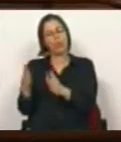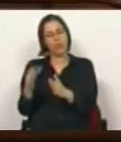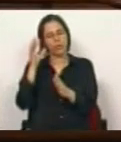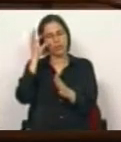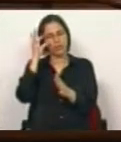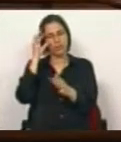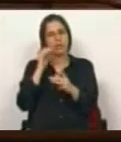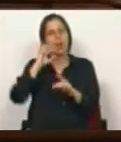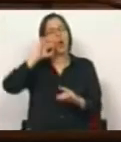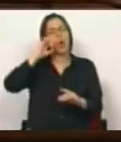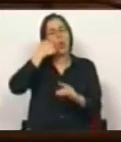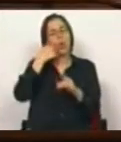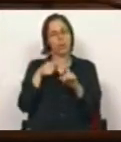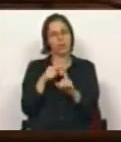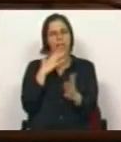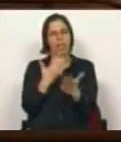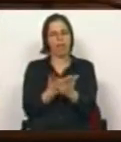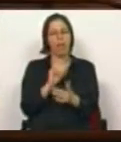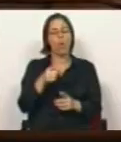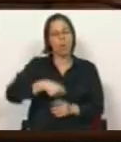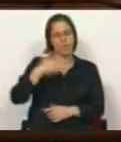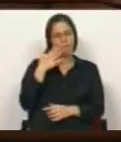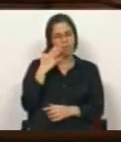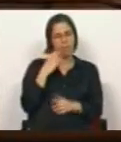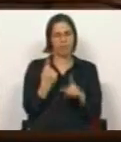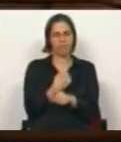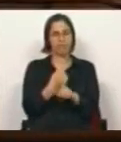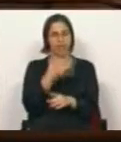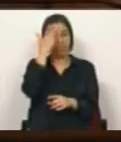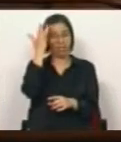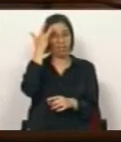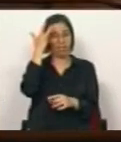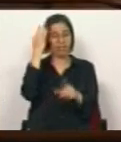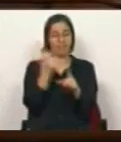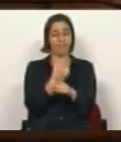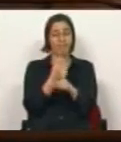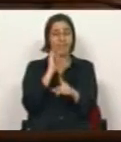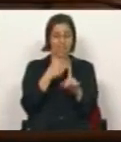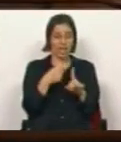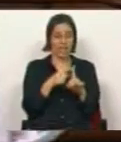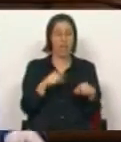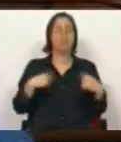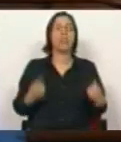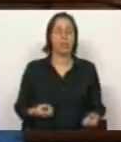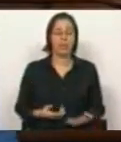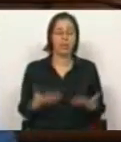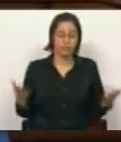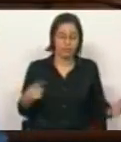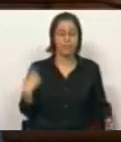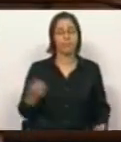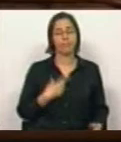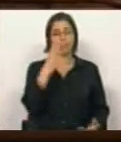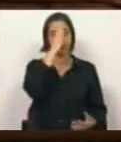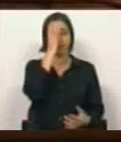seja, para as consequências da utilização em larga escala de tanto facilitismo e de tantas vantagens. Ora, como todos